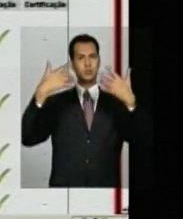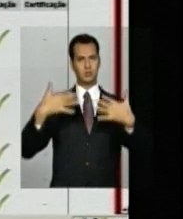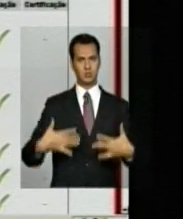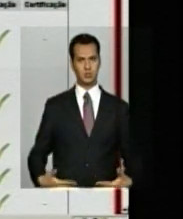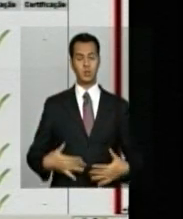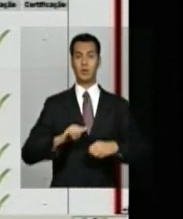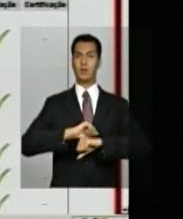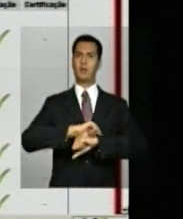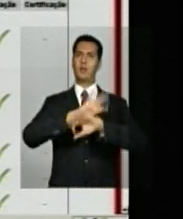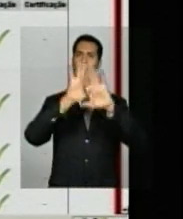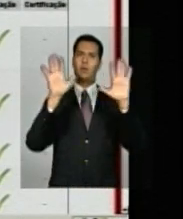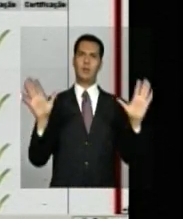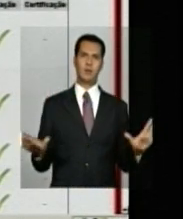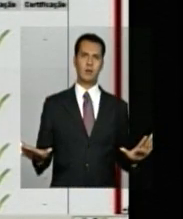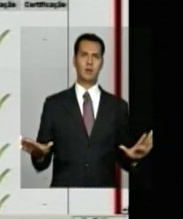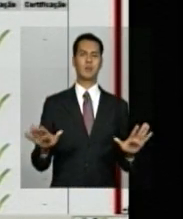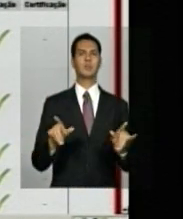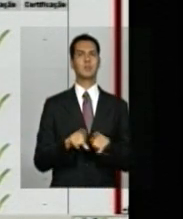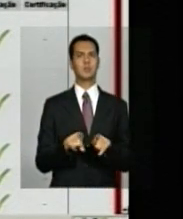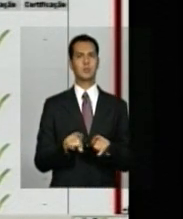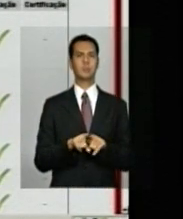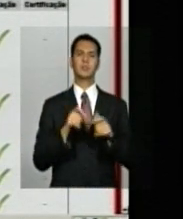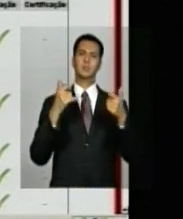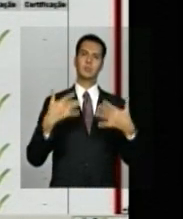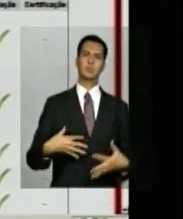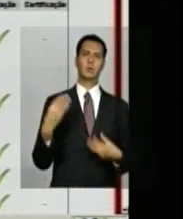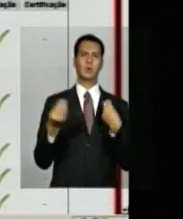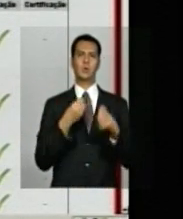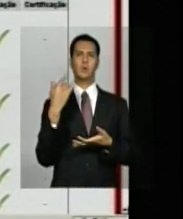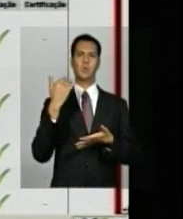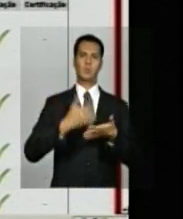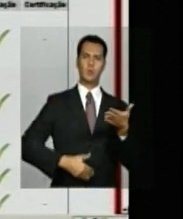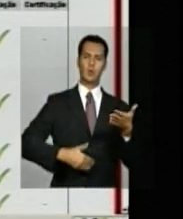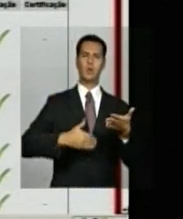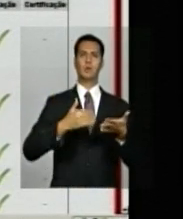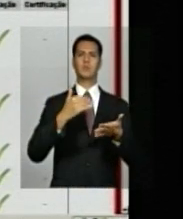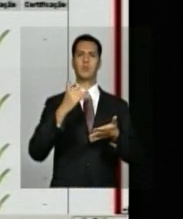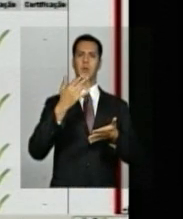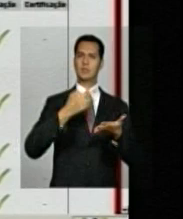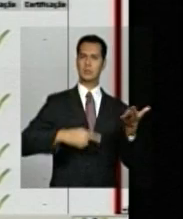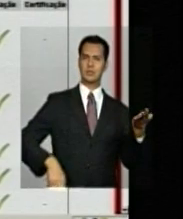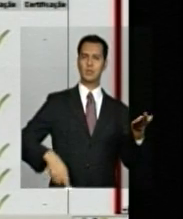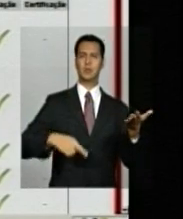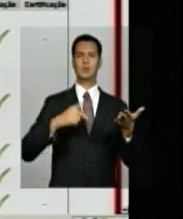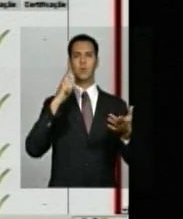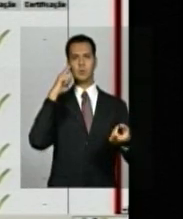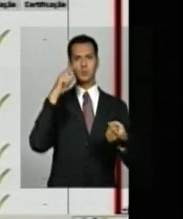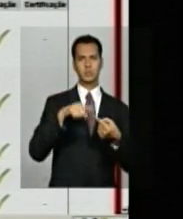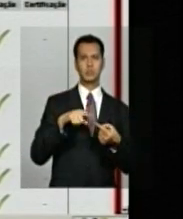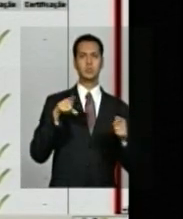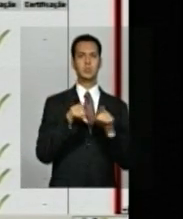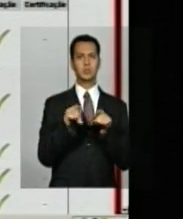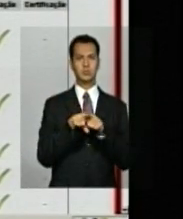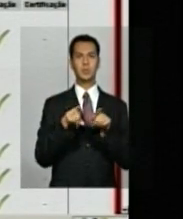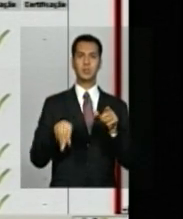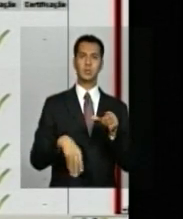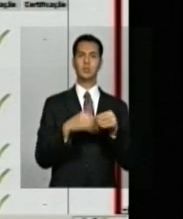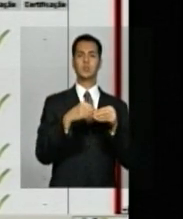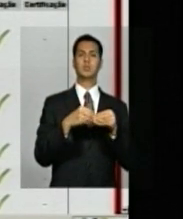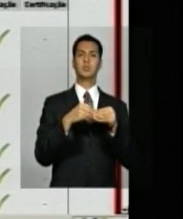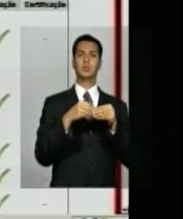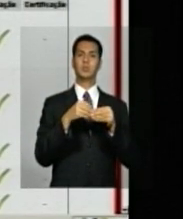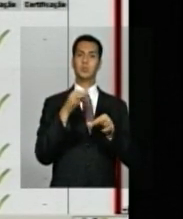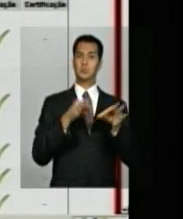maneira clara Principalmente as que tratam da redação e da composição da nota da prova objetiva inclusive incorporando o argumento jurídico de